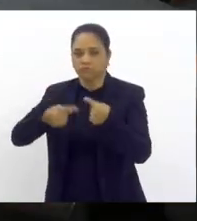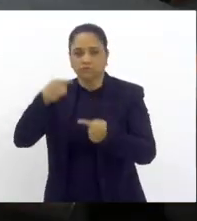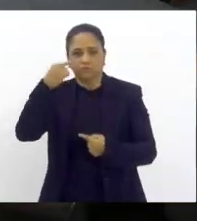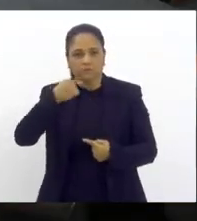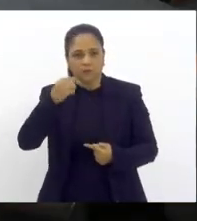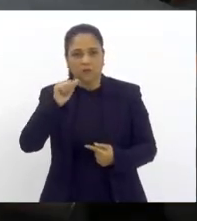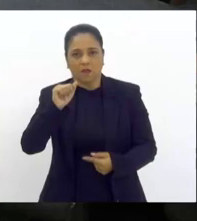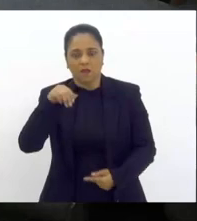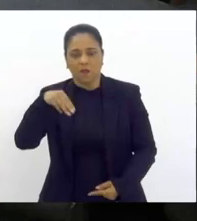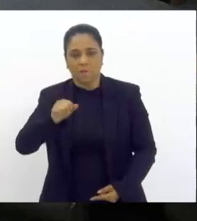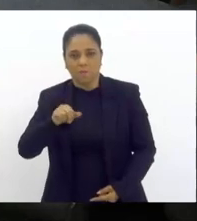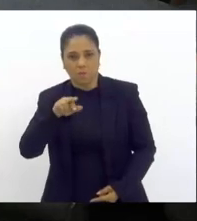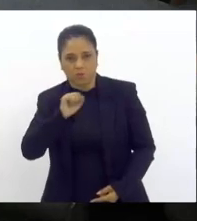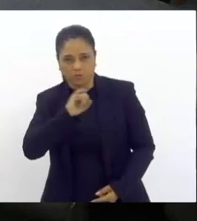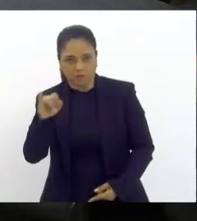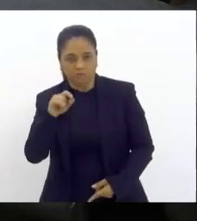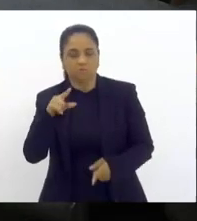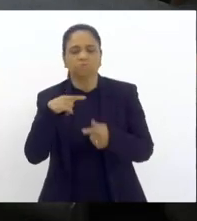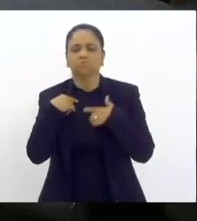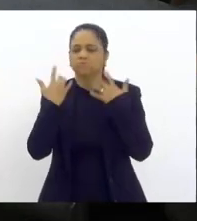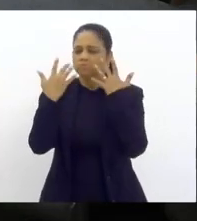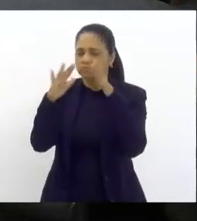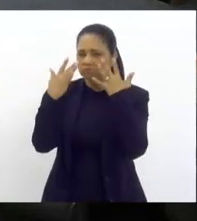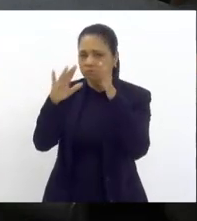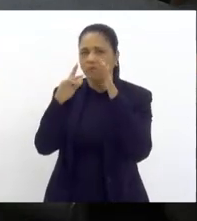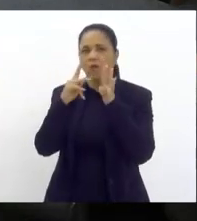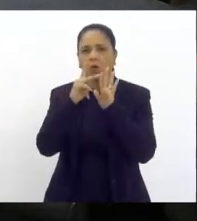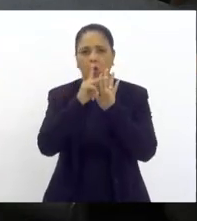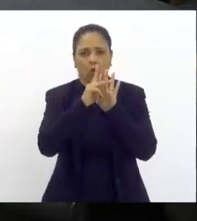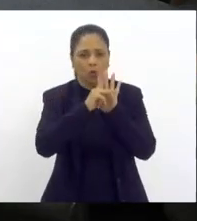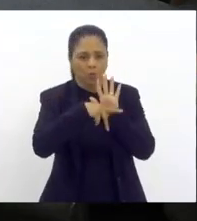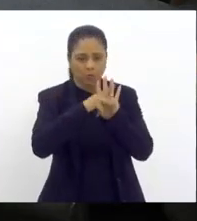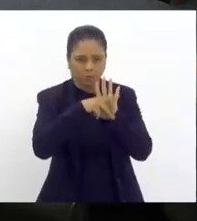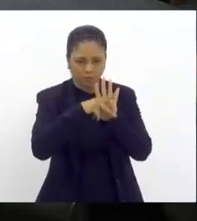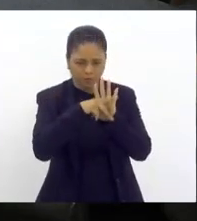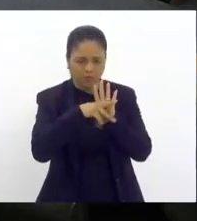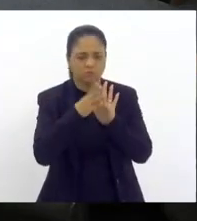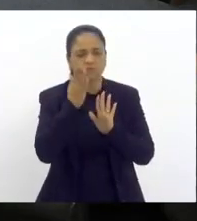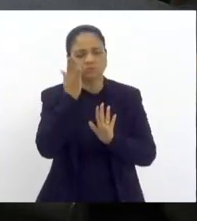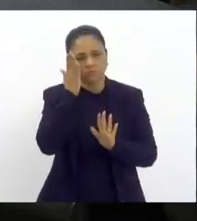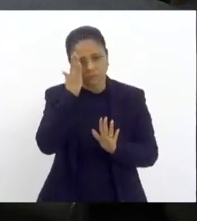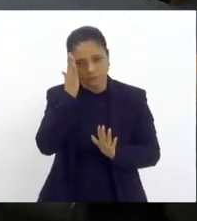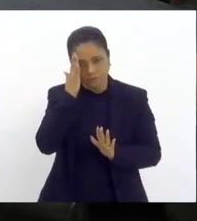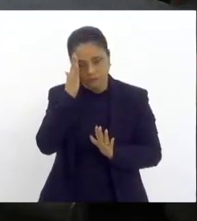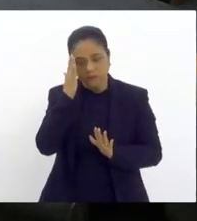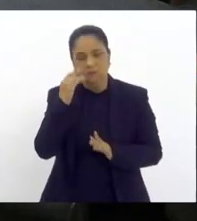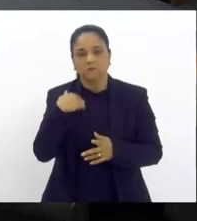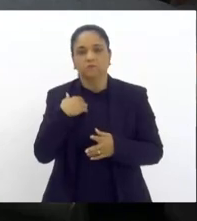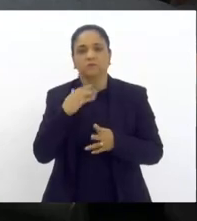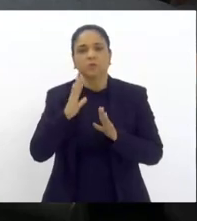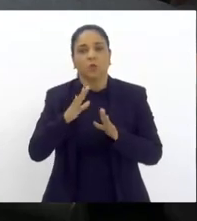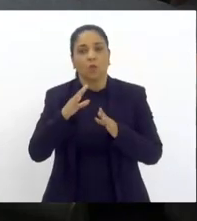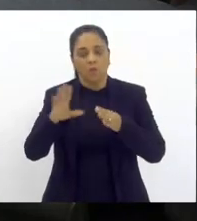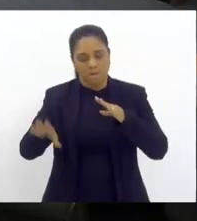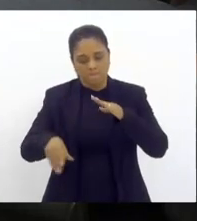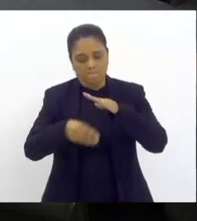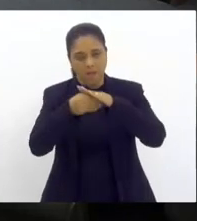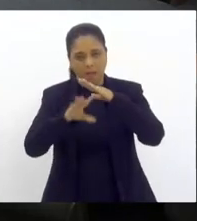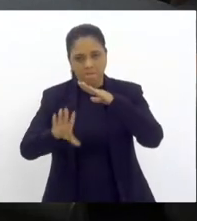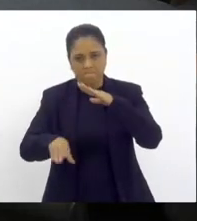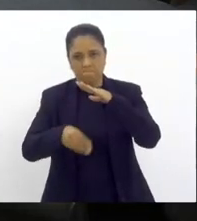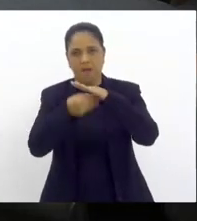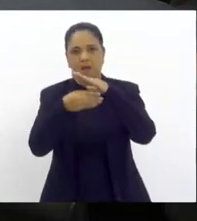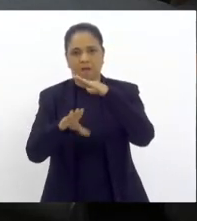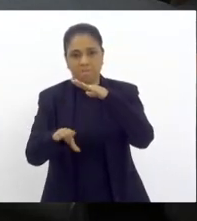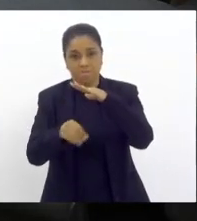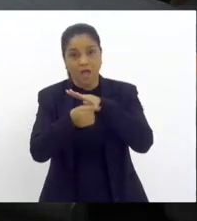primeiro parabenizar a Vossa Excelência, embora o projeto tenha recebido, como já era presumido, um volume excessivo de emendas,